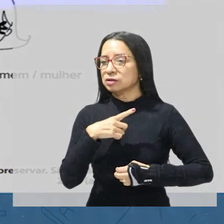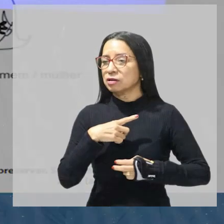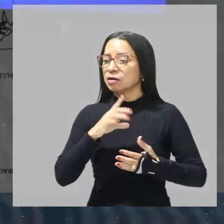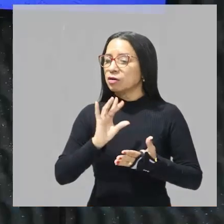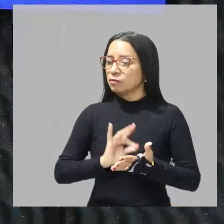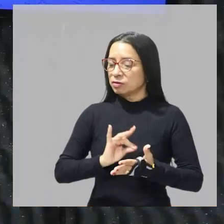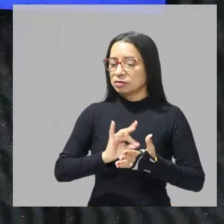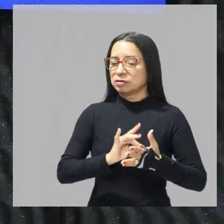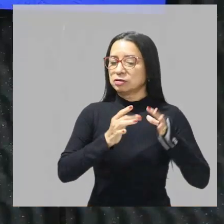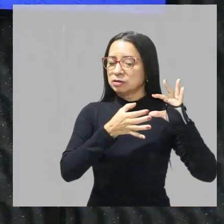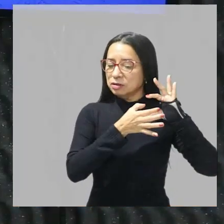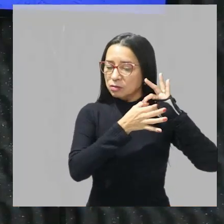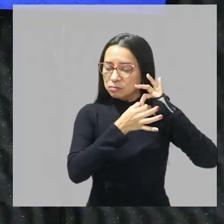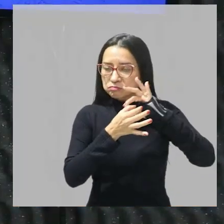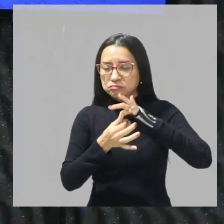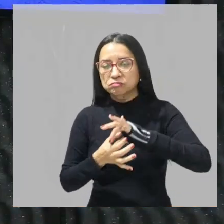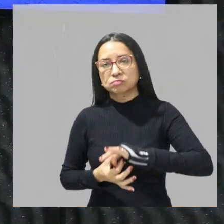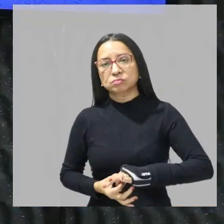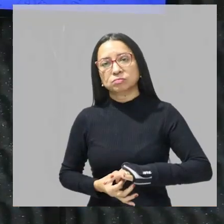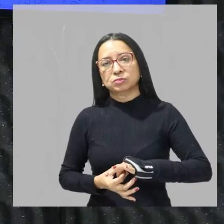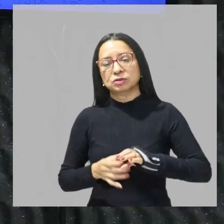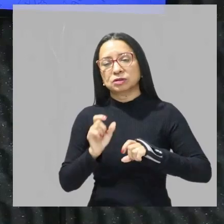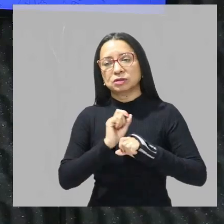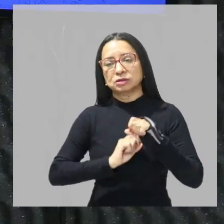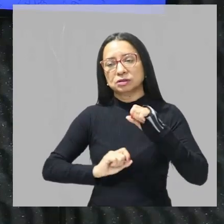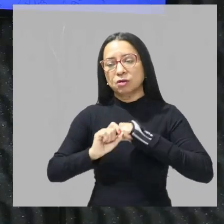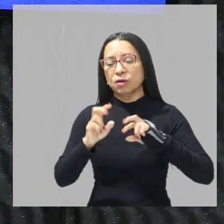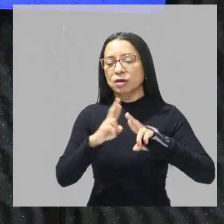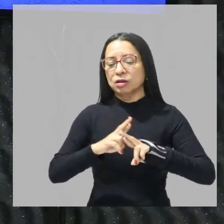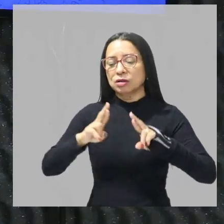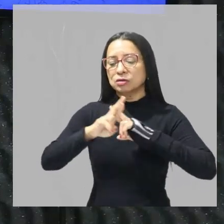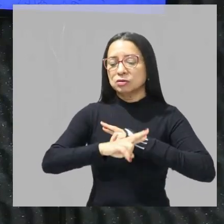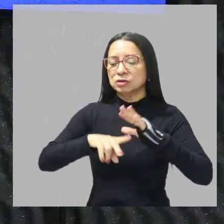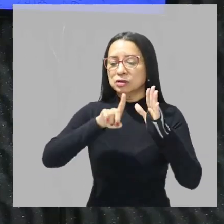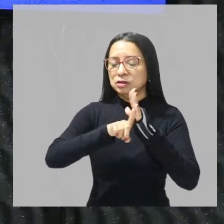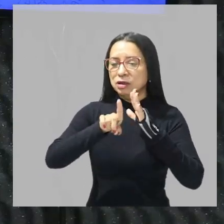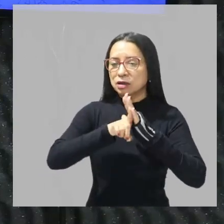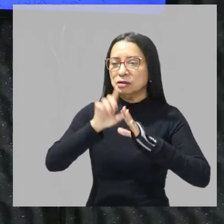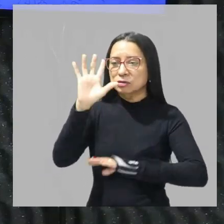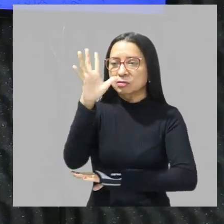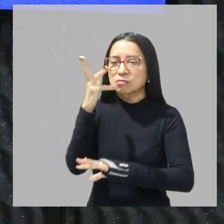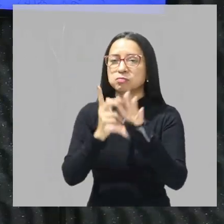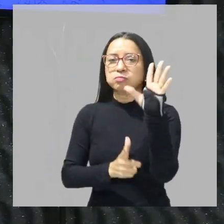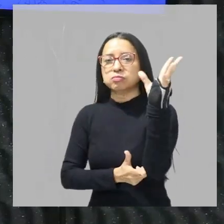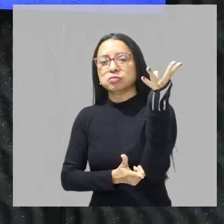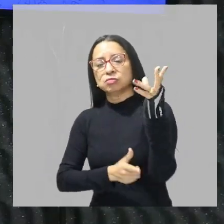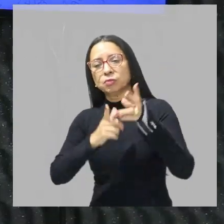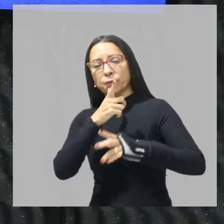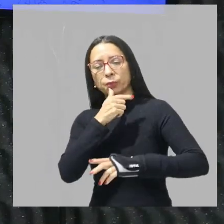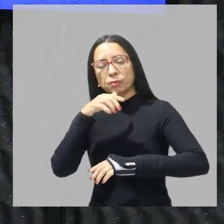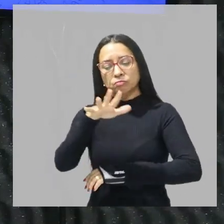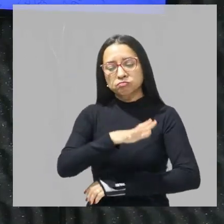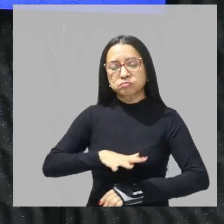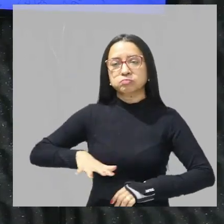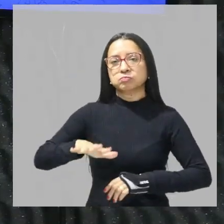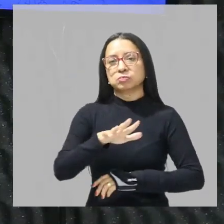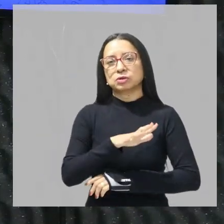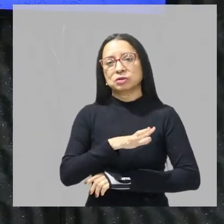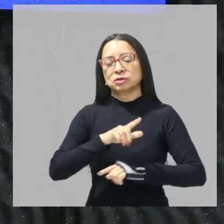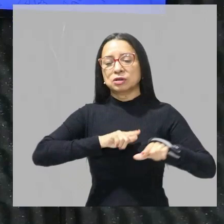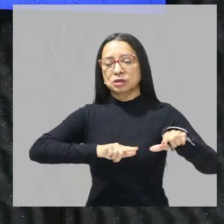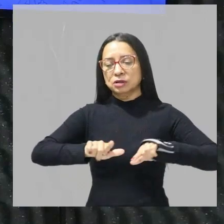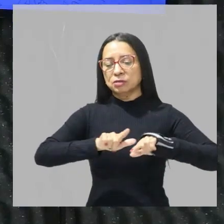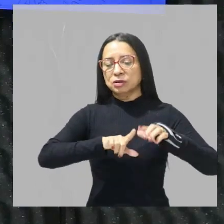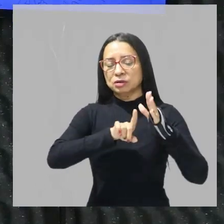verdadeira contextualização no que diz respeito às questões ambientais, trabalhando ali o conteúdo de ecologia, principalmente